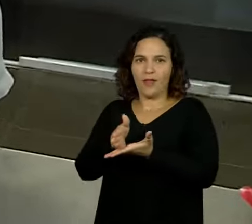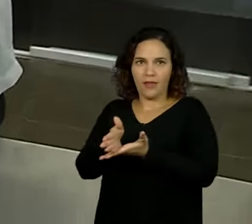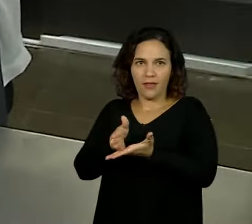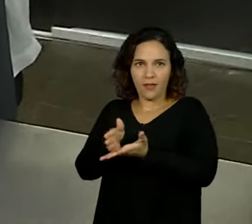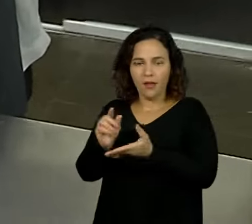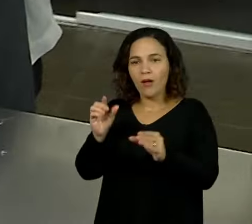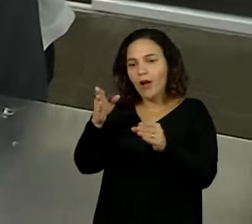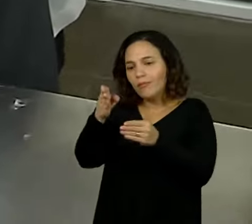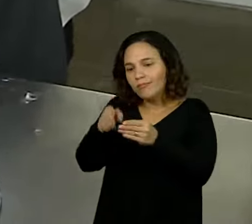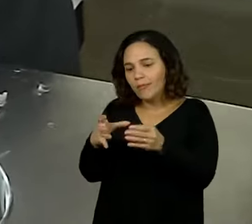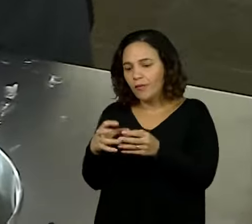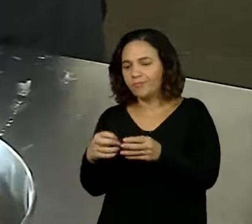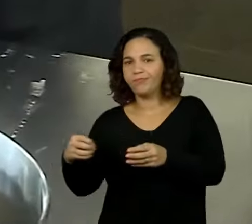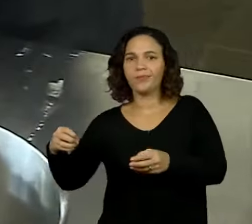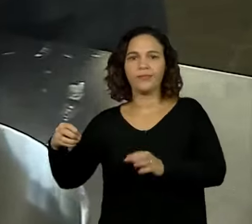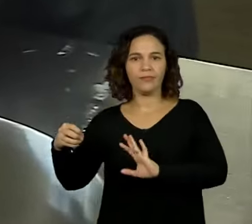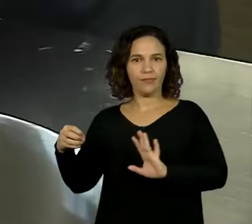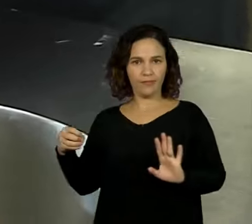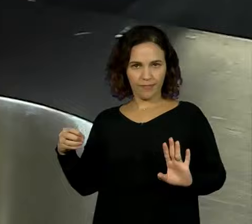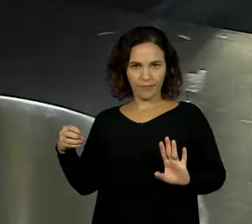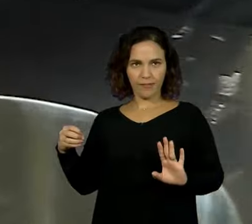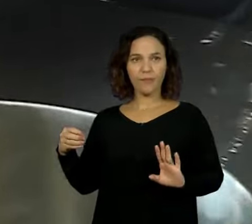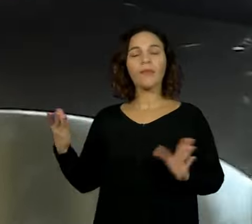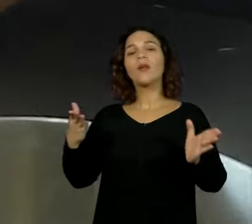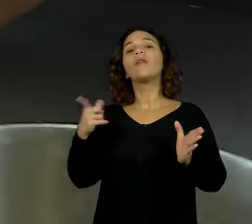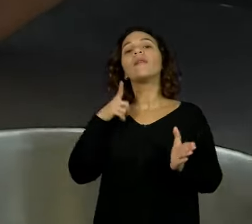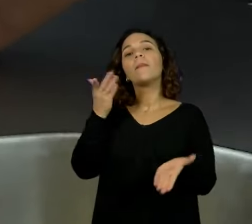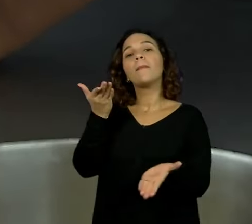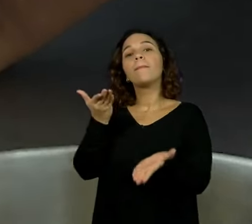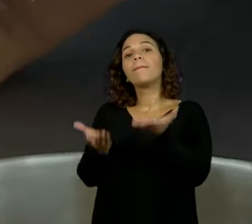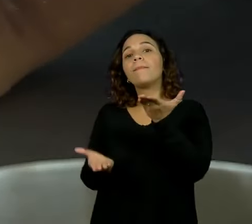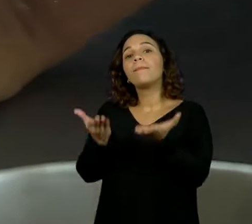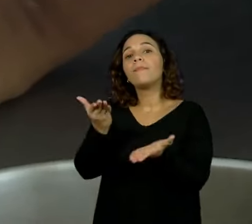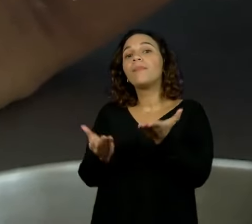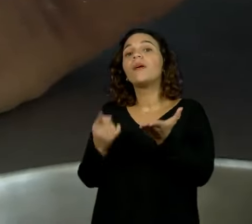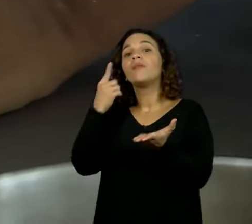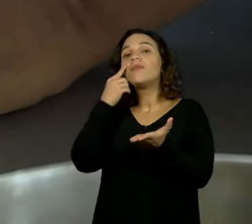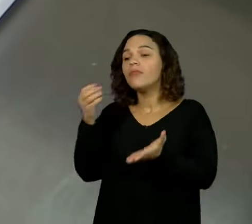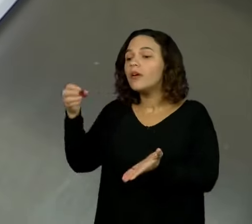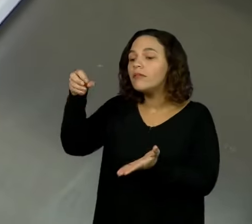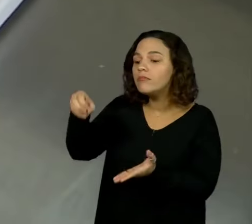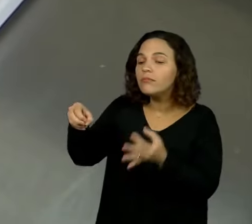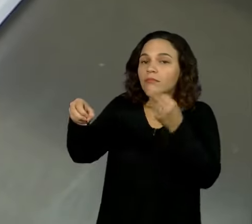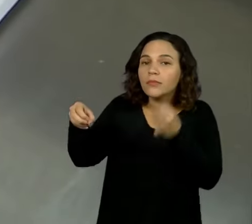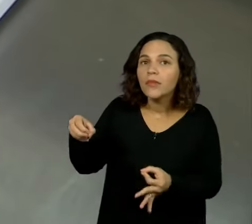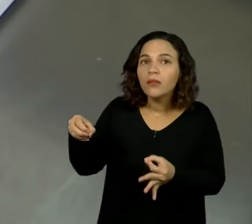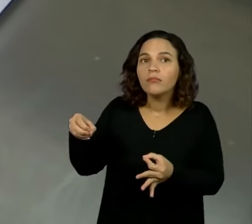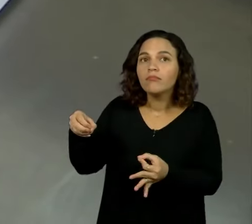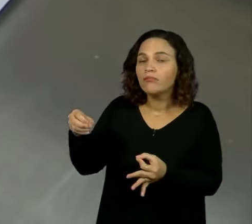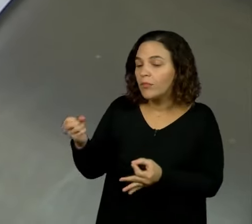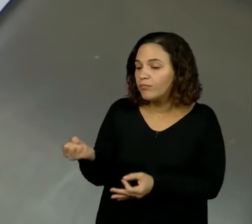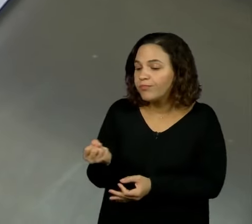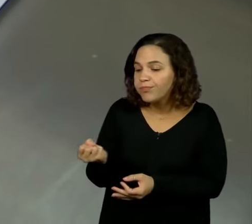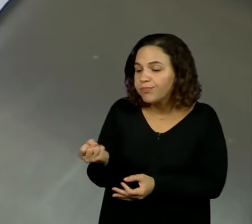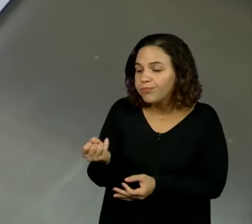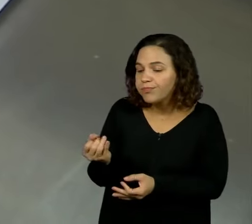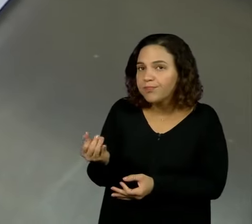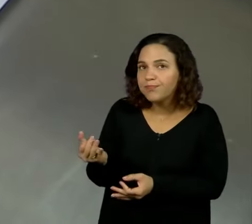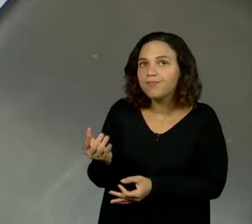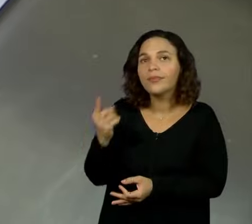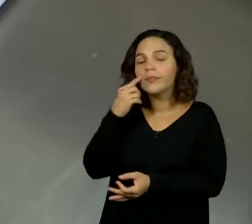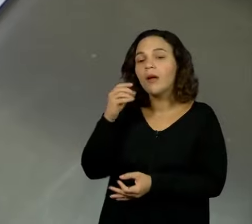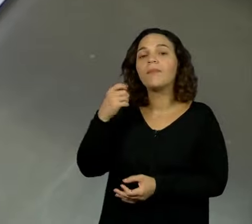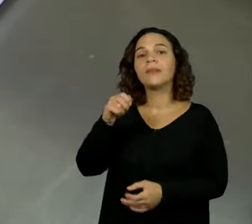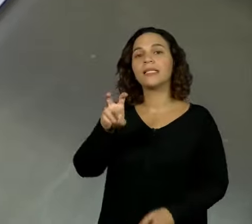um pedaço. Vamos utilizar uma balança para a gente porcionar essa massa. E a gente vai pesar pedacinhos